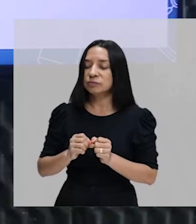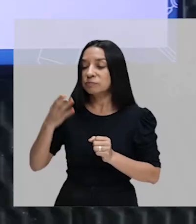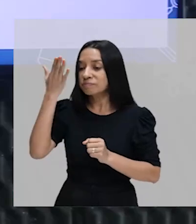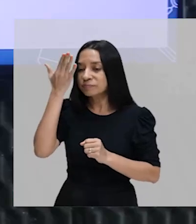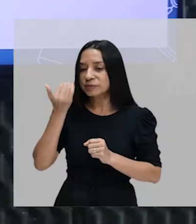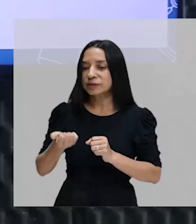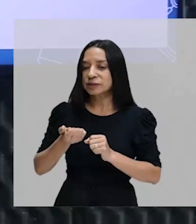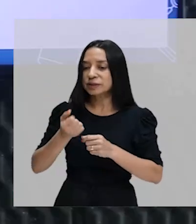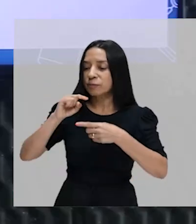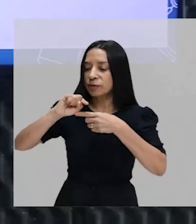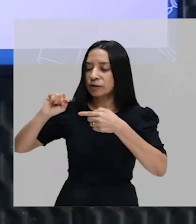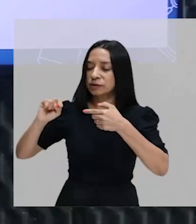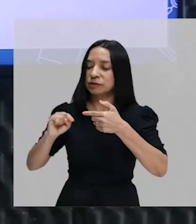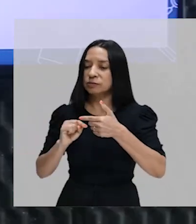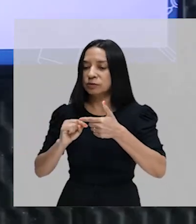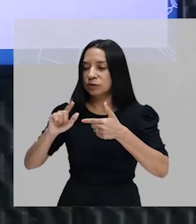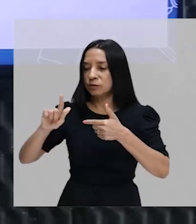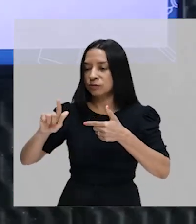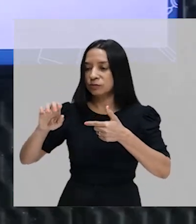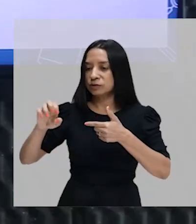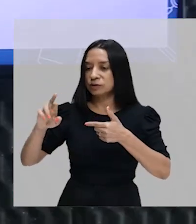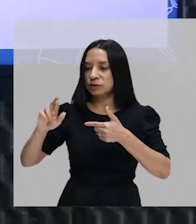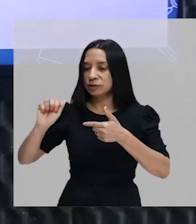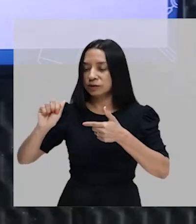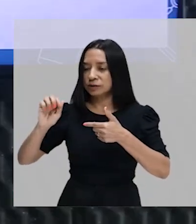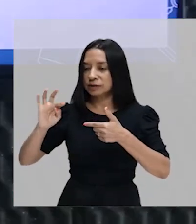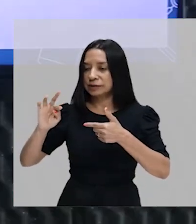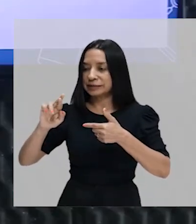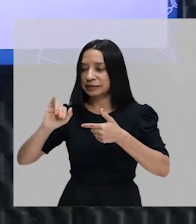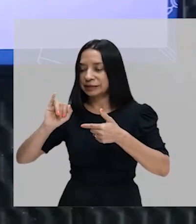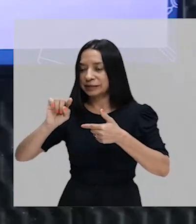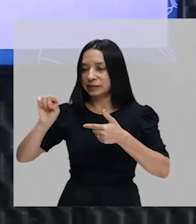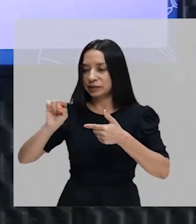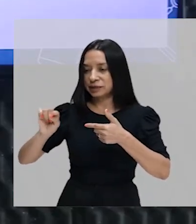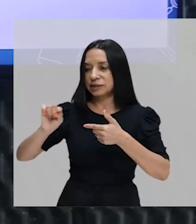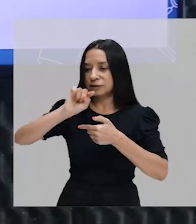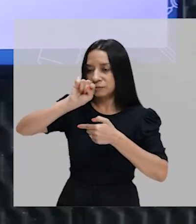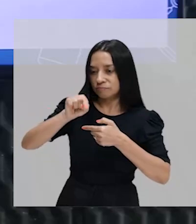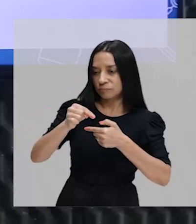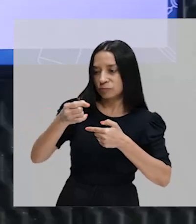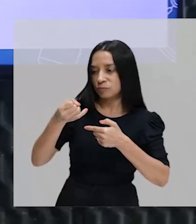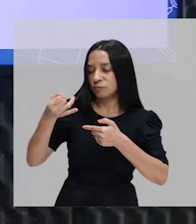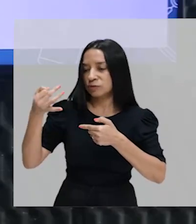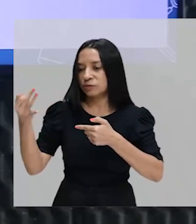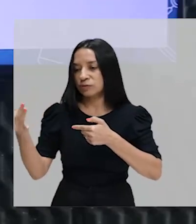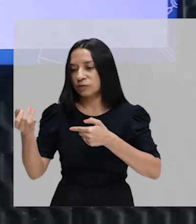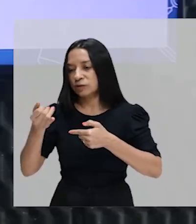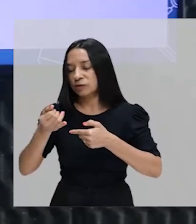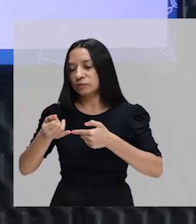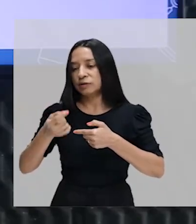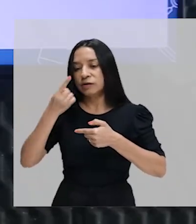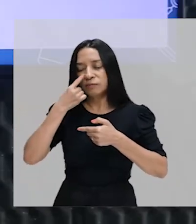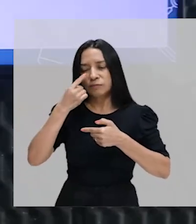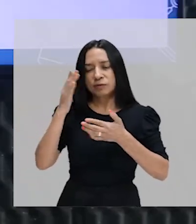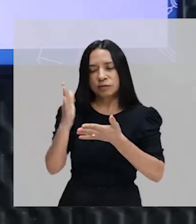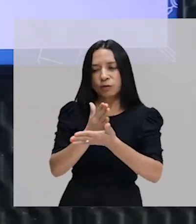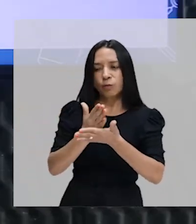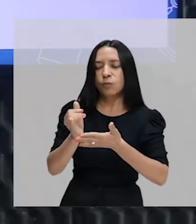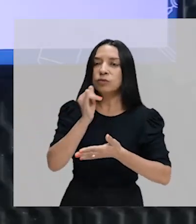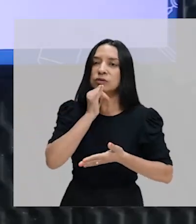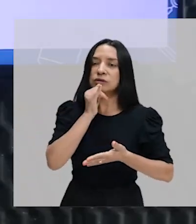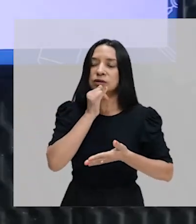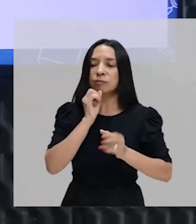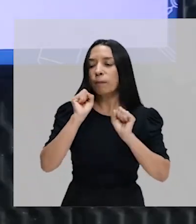determinar a fração geratriz da chamada dízima periódica, né? Então, vamos ver aqui alguns exemplos, tá? Só para que a gente